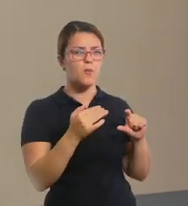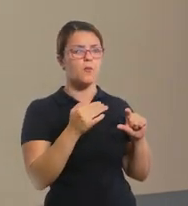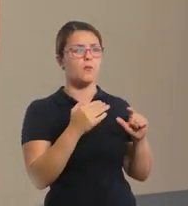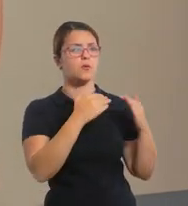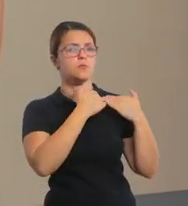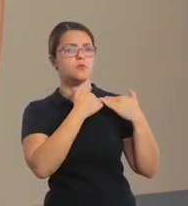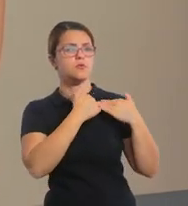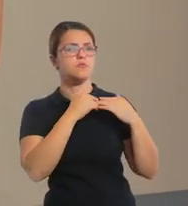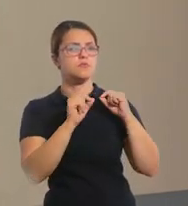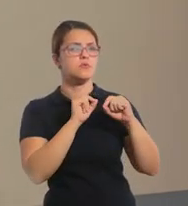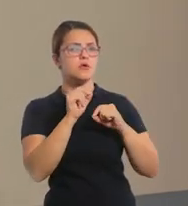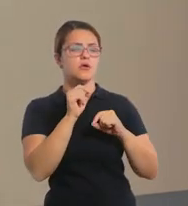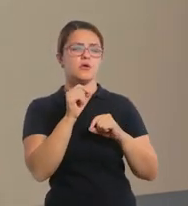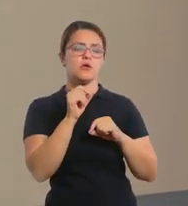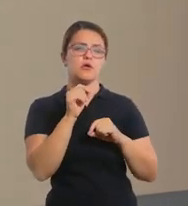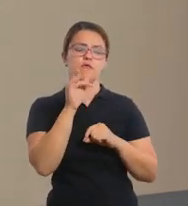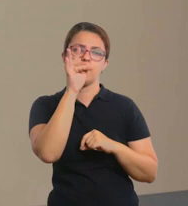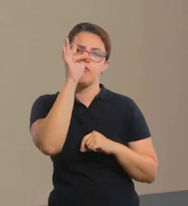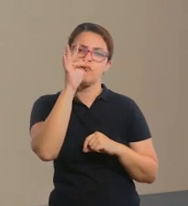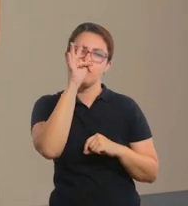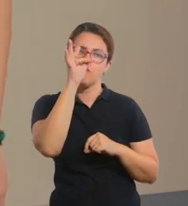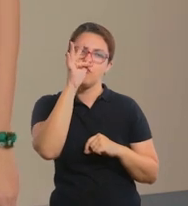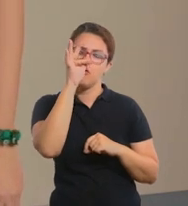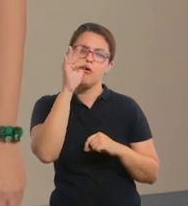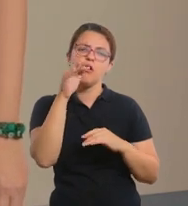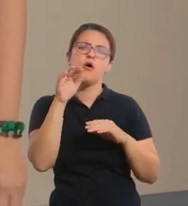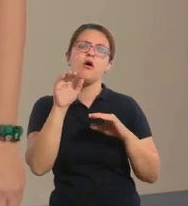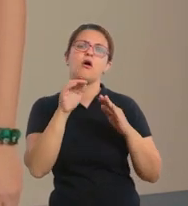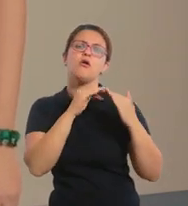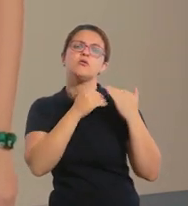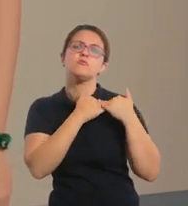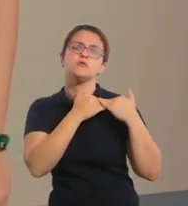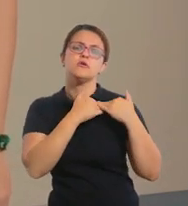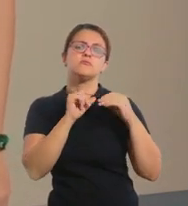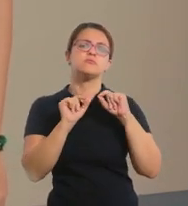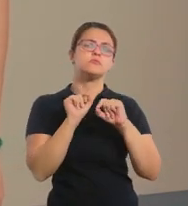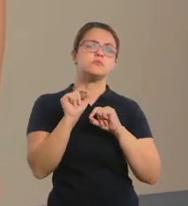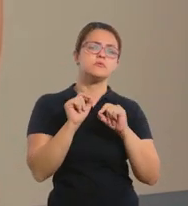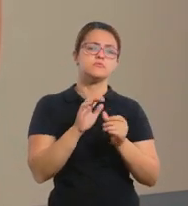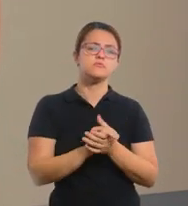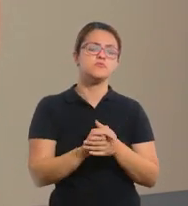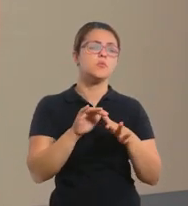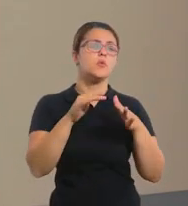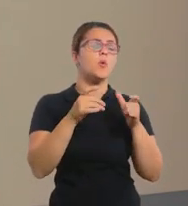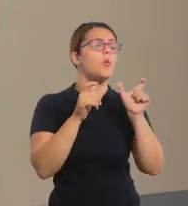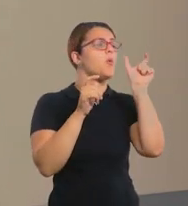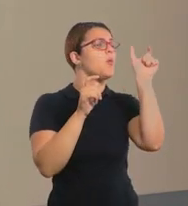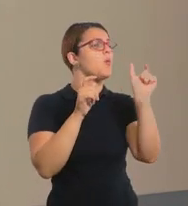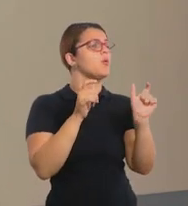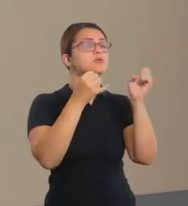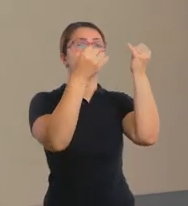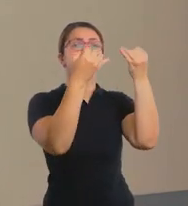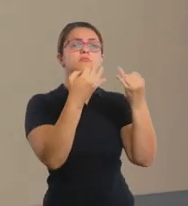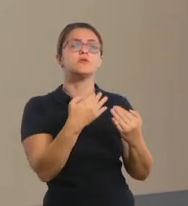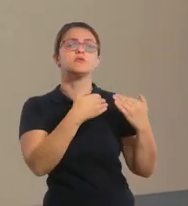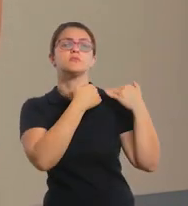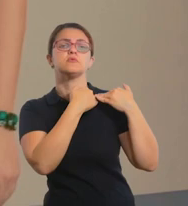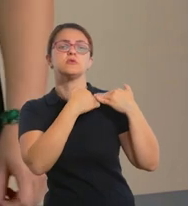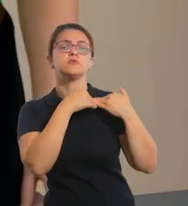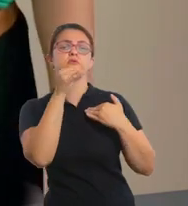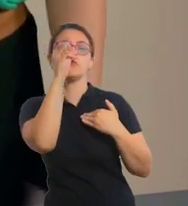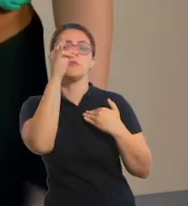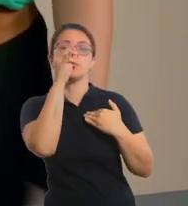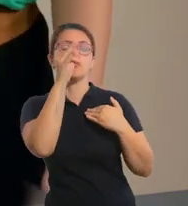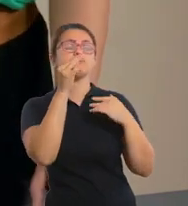qual é a função de cada uma a flor qual é a função dela onde nesses quadradinhos aqui está